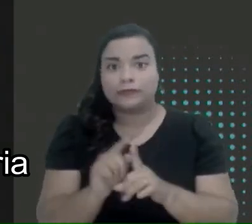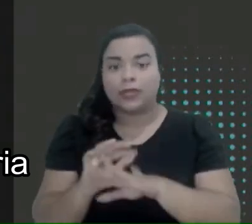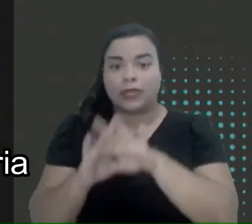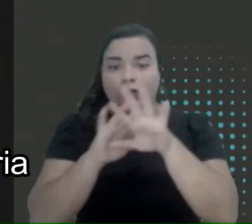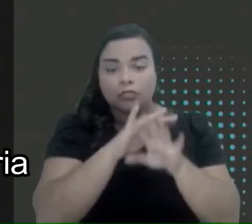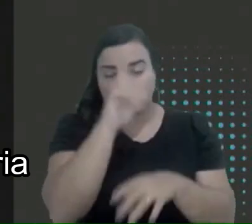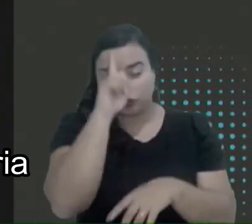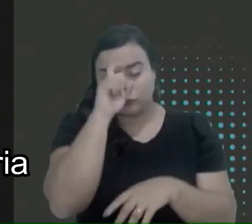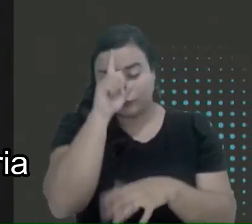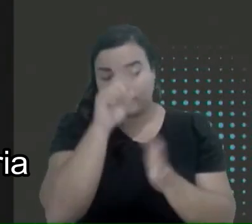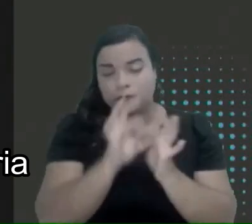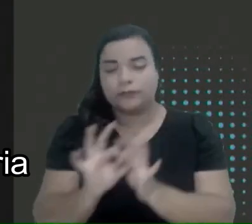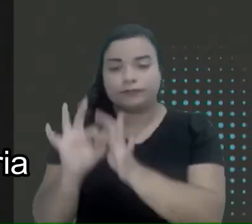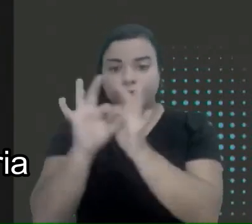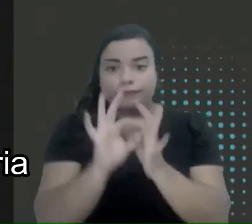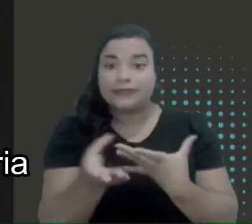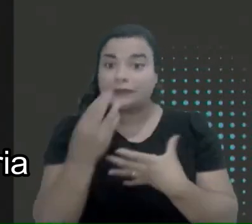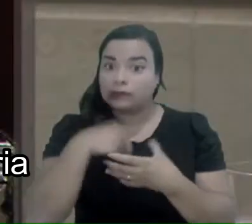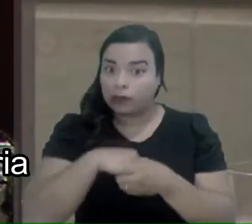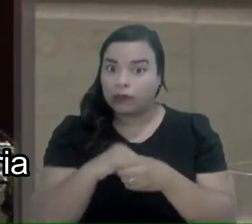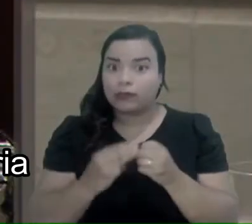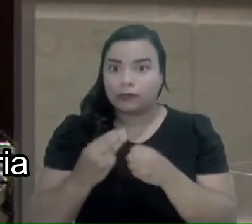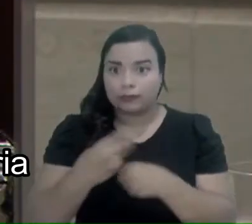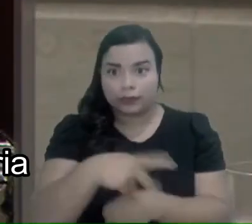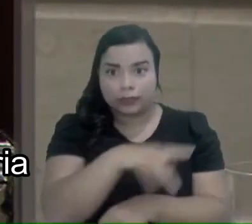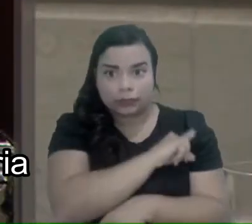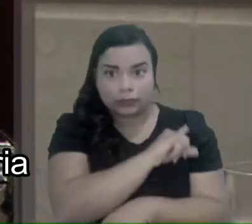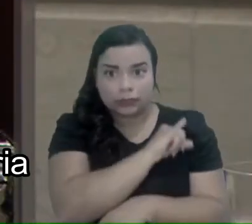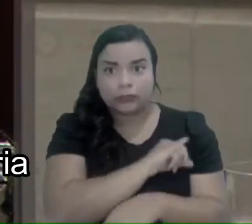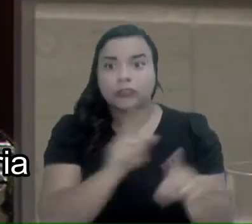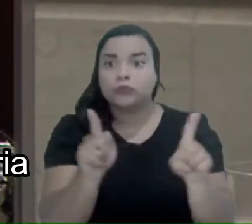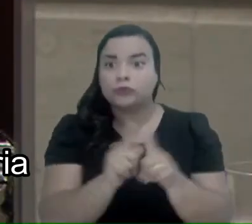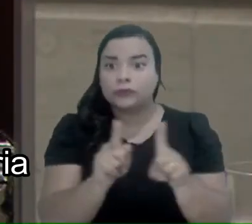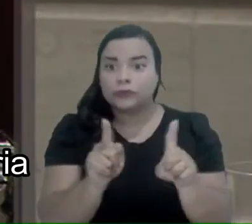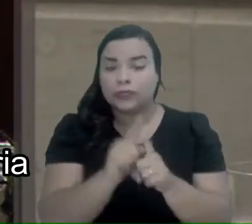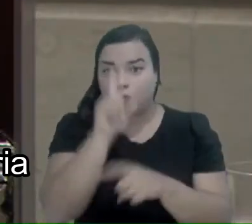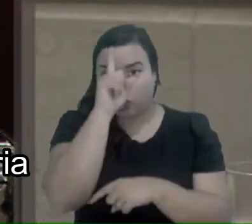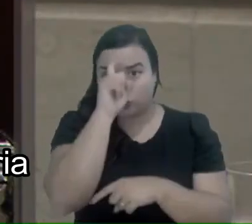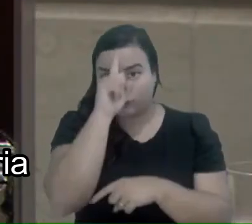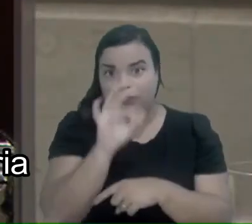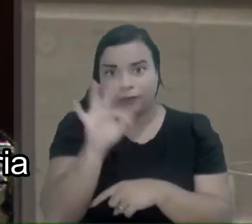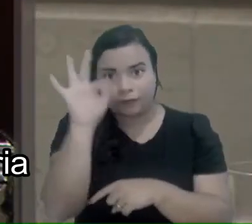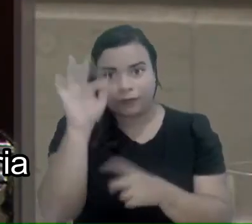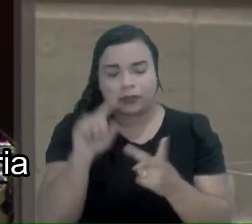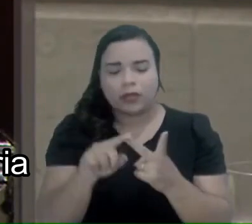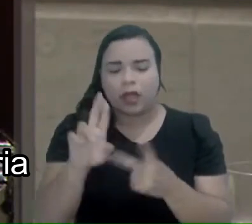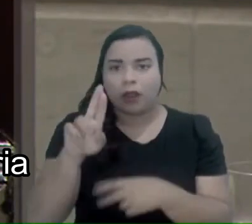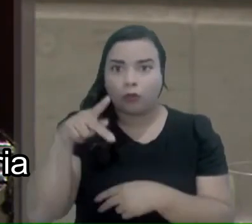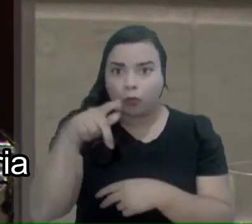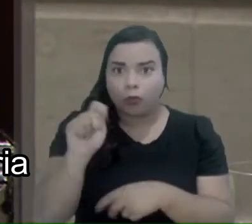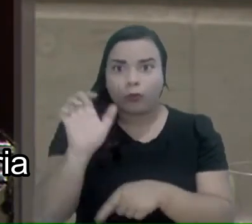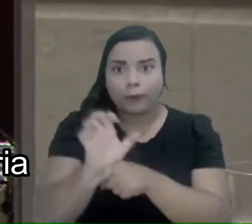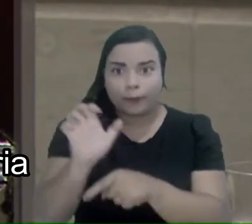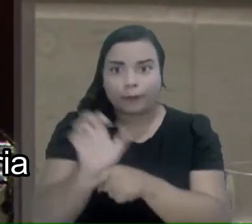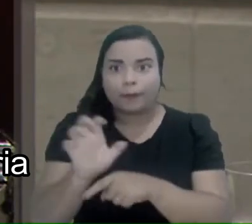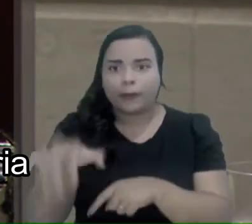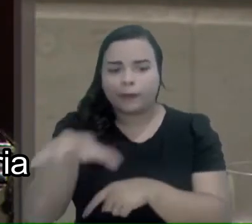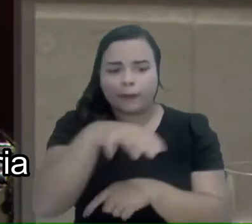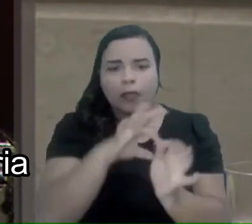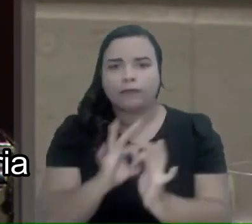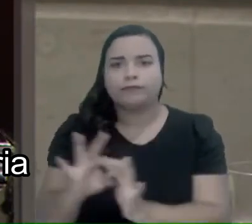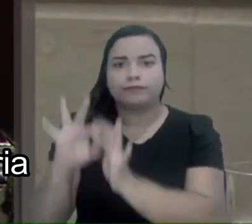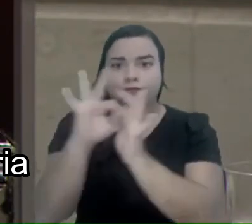falando tanto da rede interna do município do Rio de Janeiro, mas também com os hospitais federais, com as UPAs estaduais, e é isso que a gente vai colocar